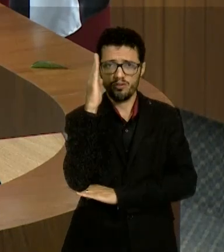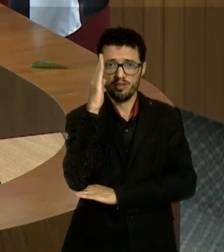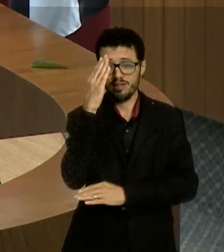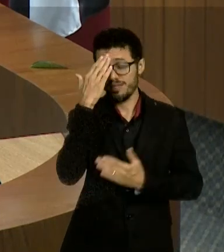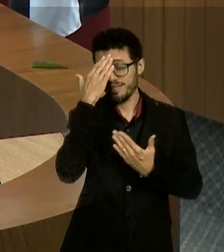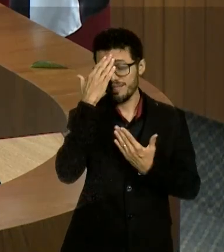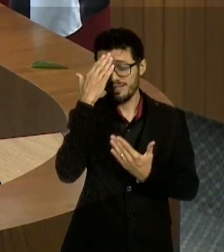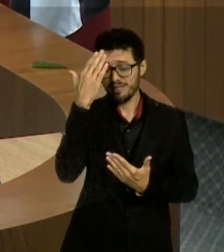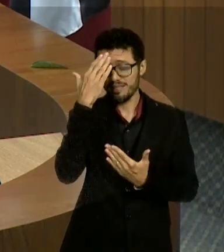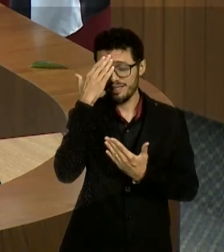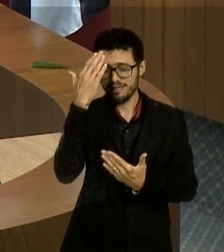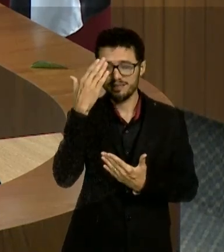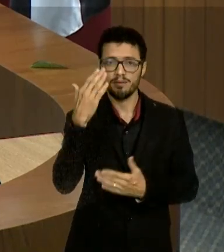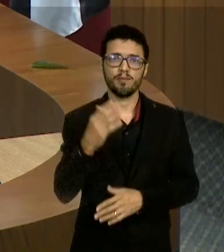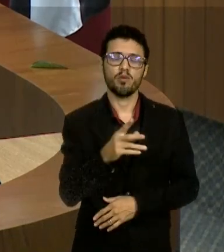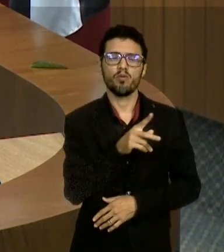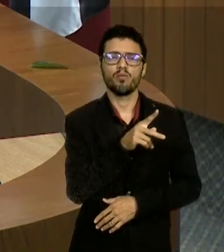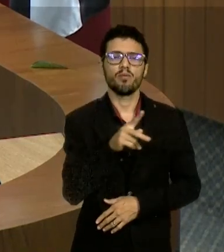o presidente Lula,